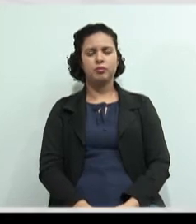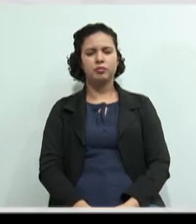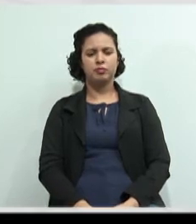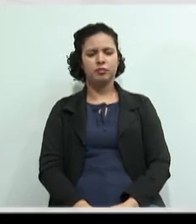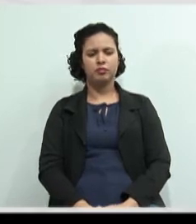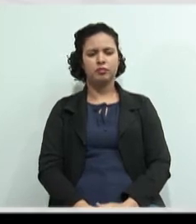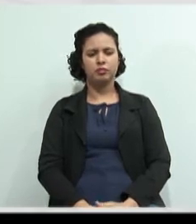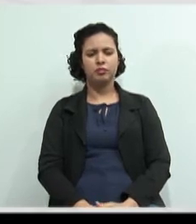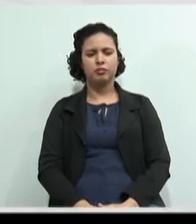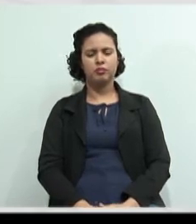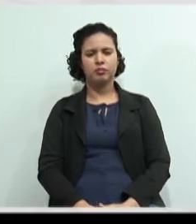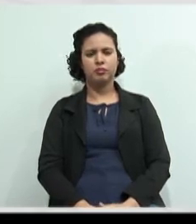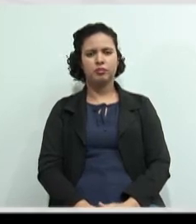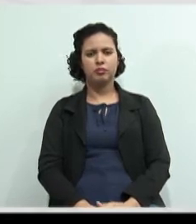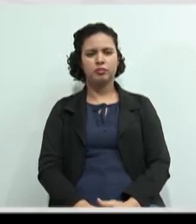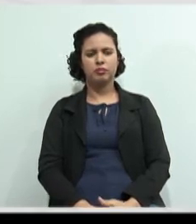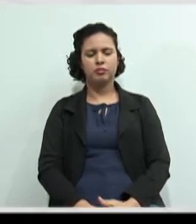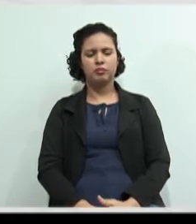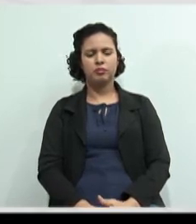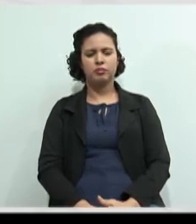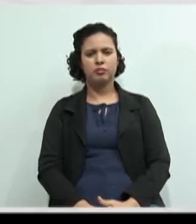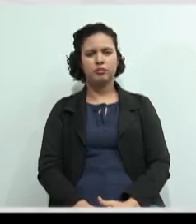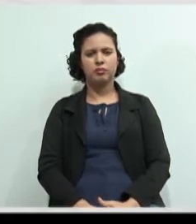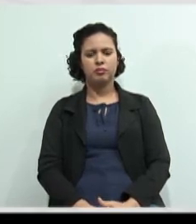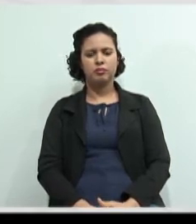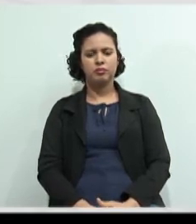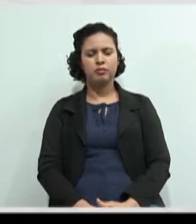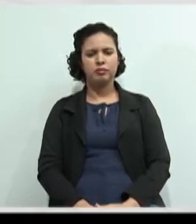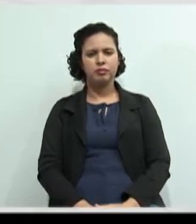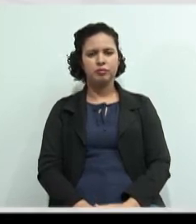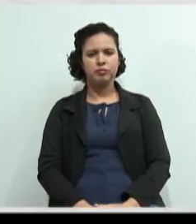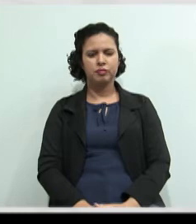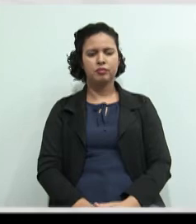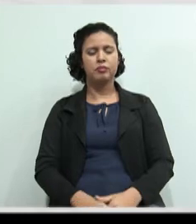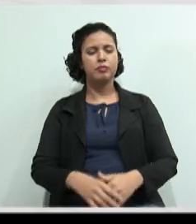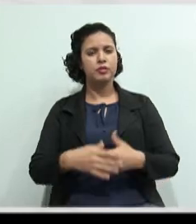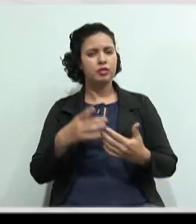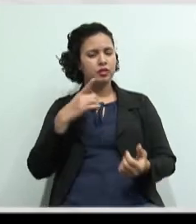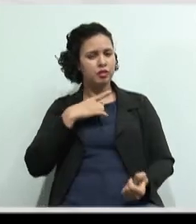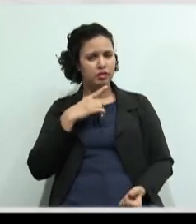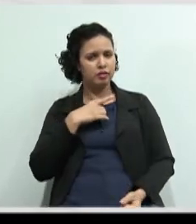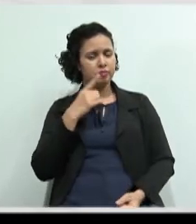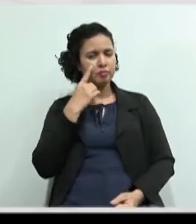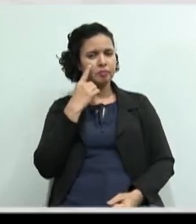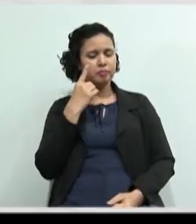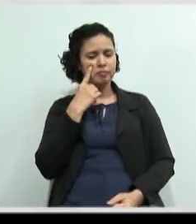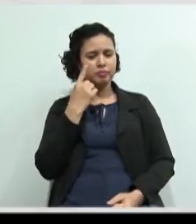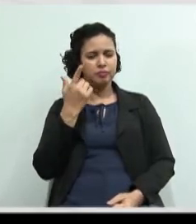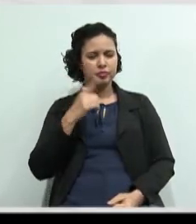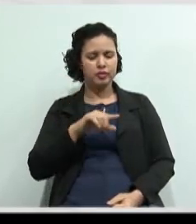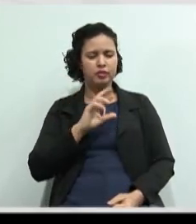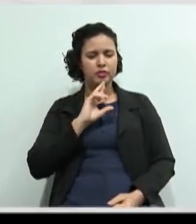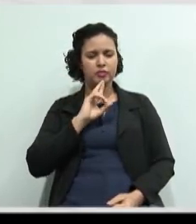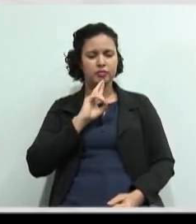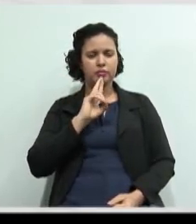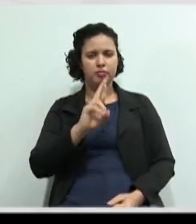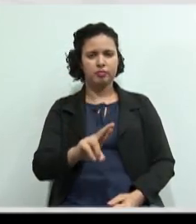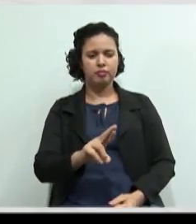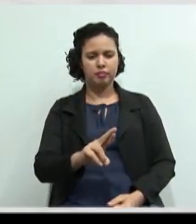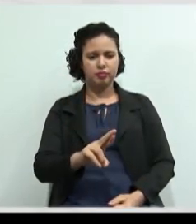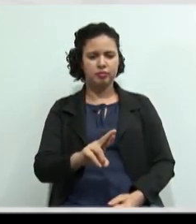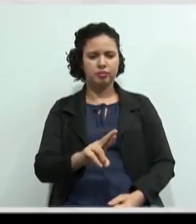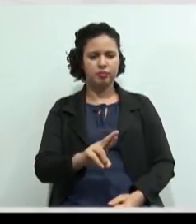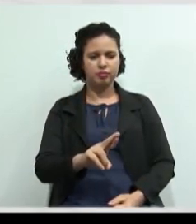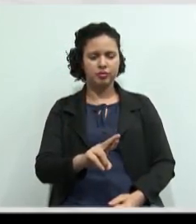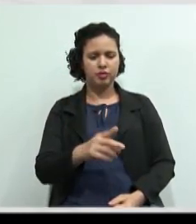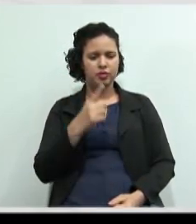Lucas, lá da Escola Francisca Martendal, está aí respondendo. Isso. Hein? Agora vamos ver. Deixa eu ir para a resposta aqui então, professor. Direto, okay. Deixa eu